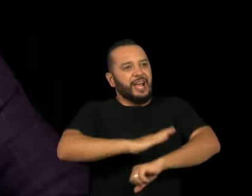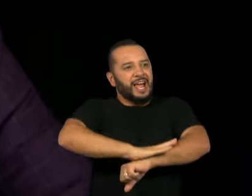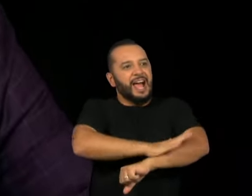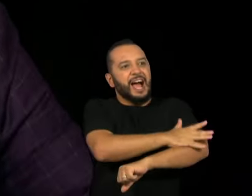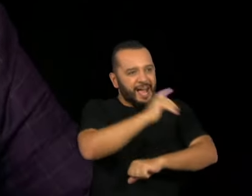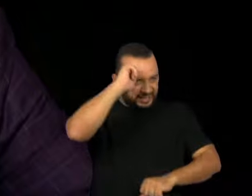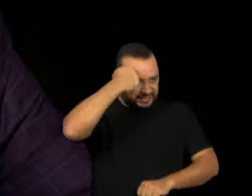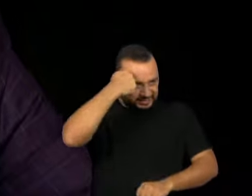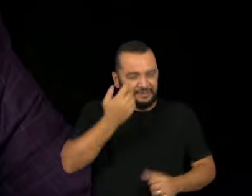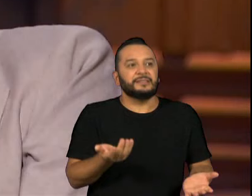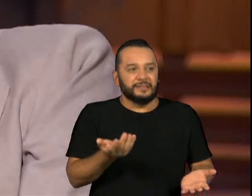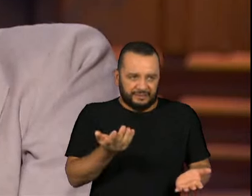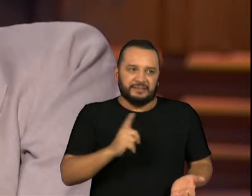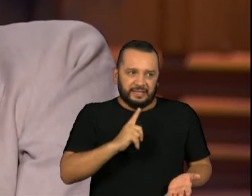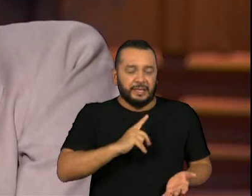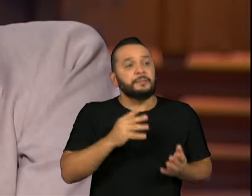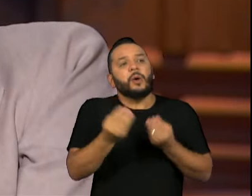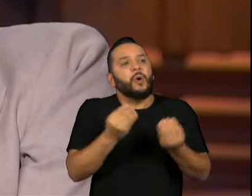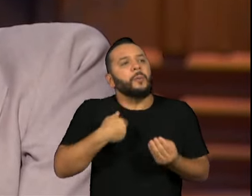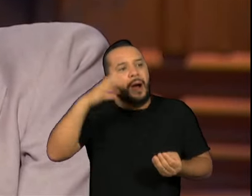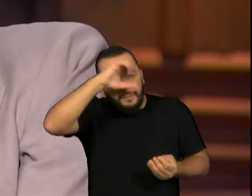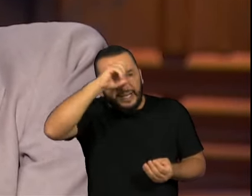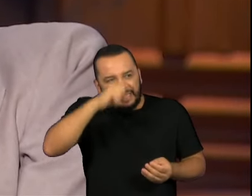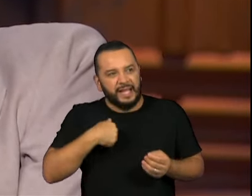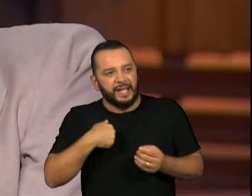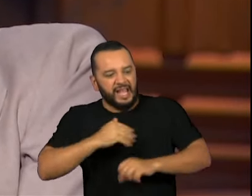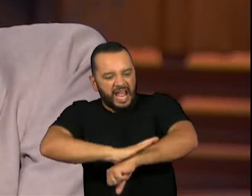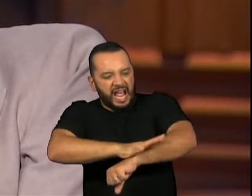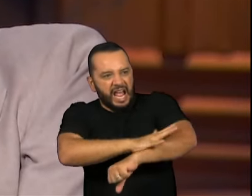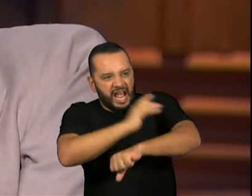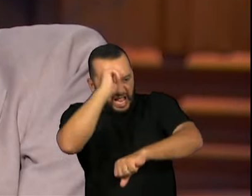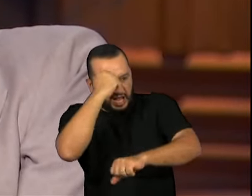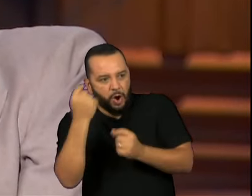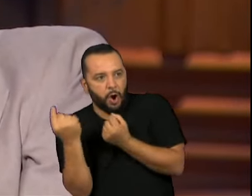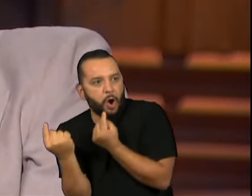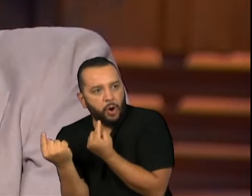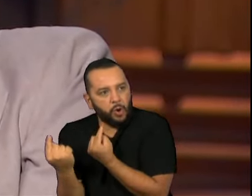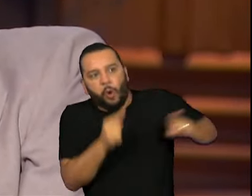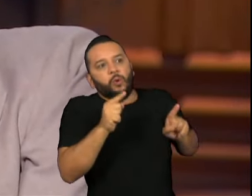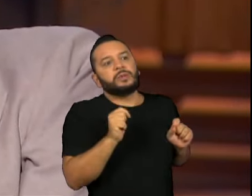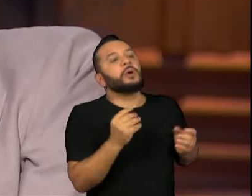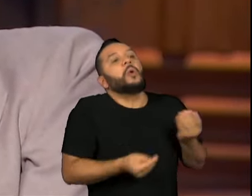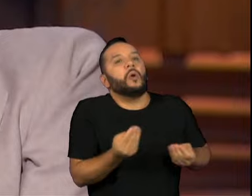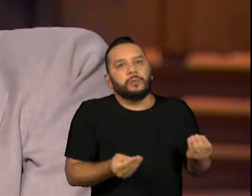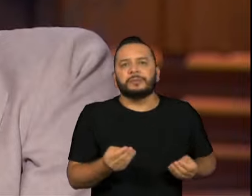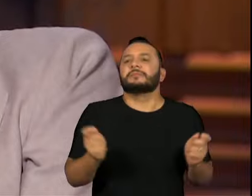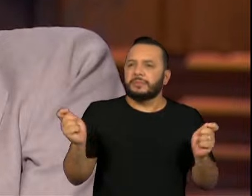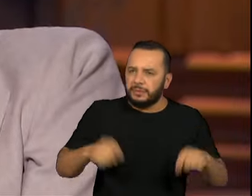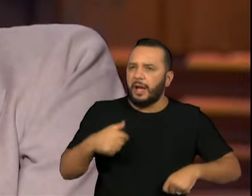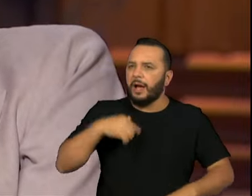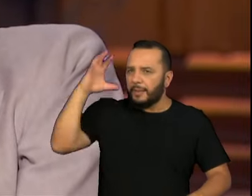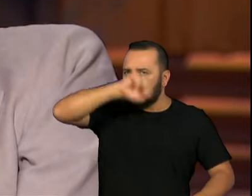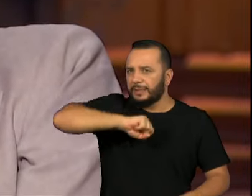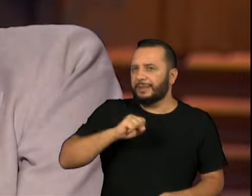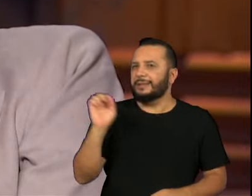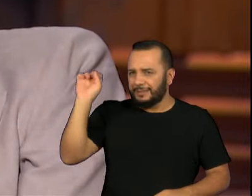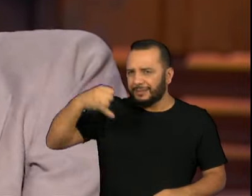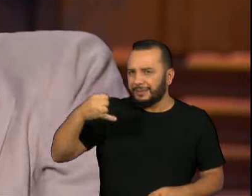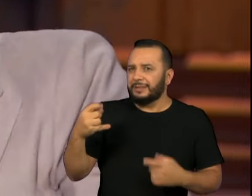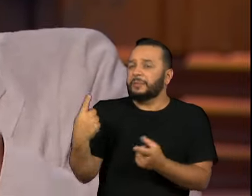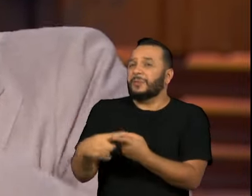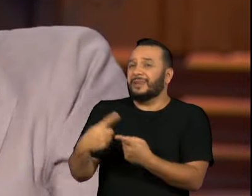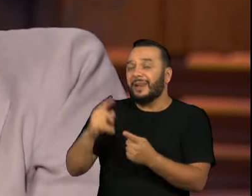anti-racista e é possível sobretudo quando a gente entende que essas construções né são construções